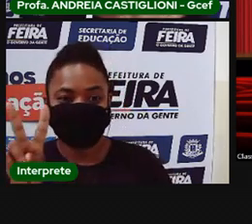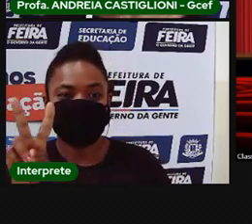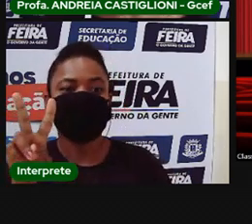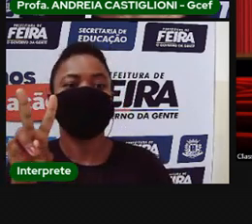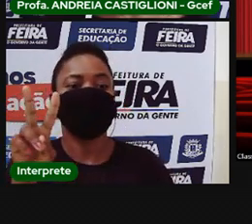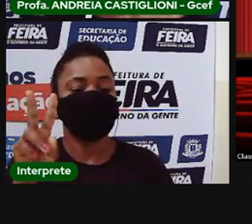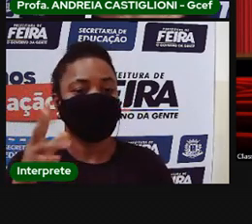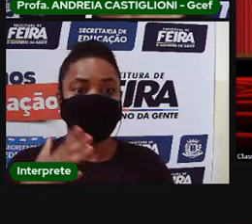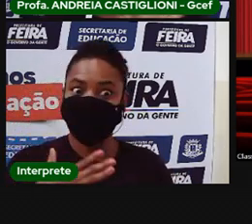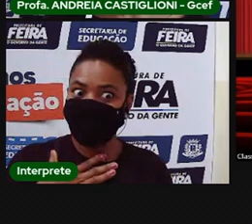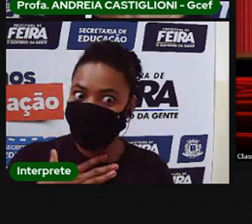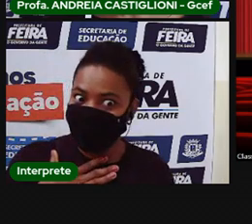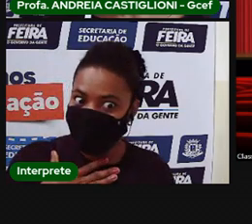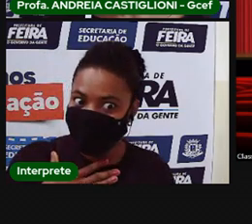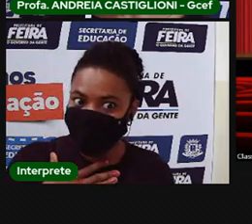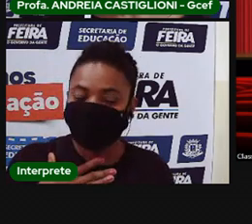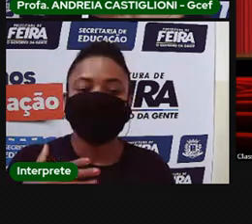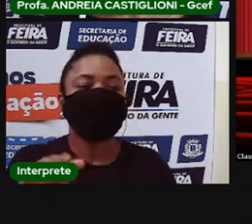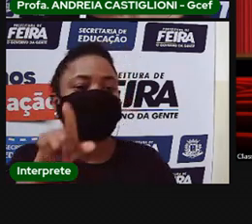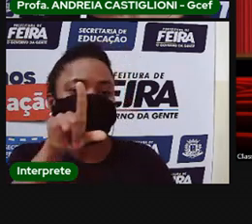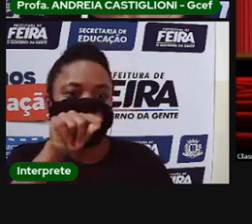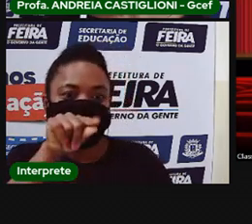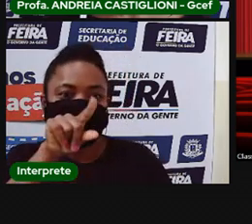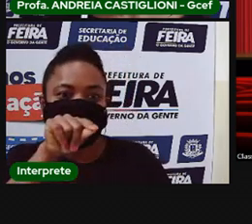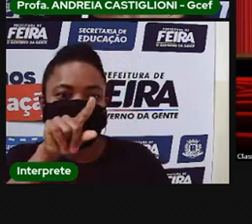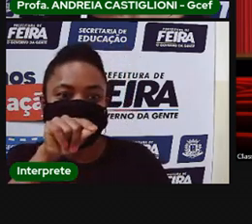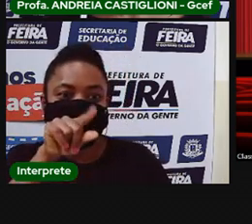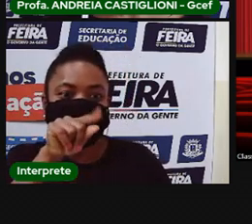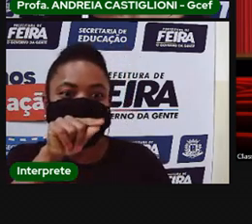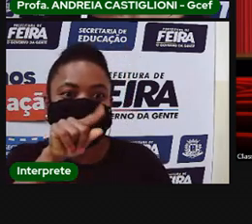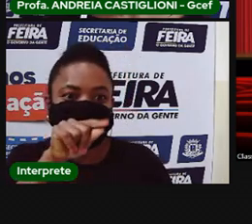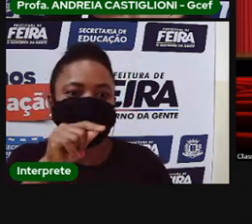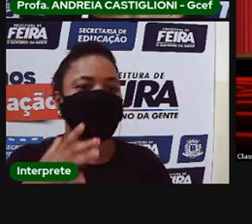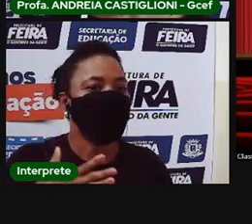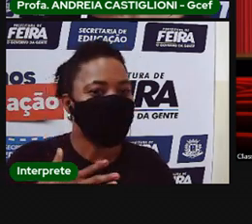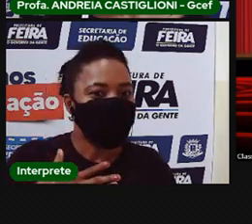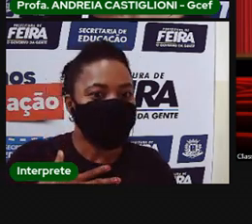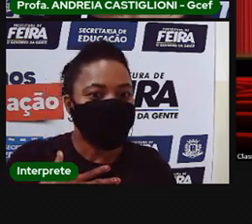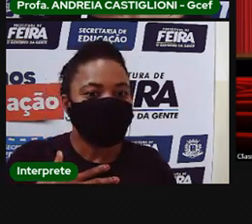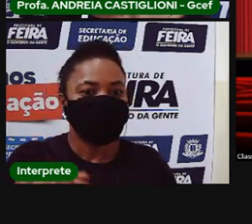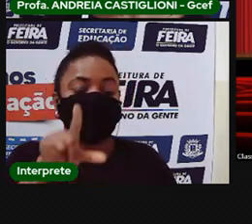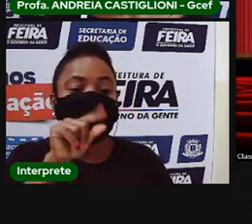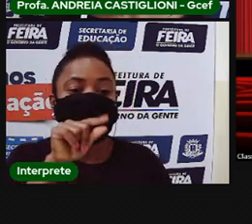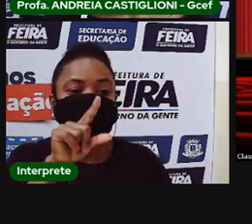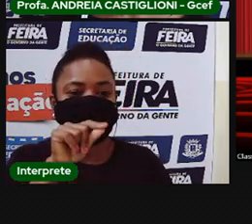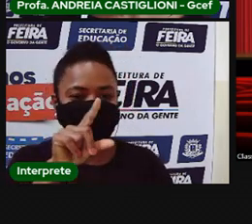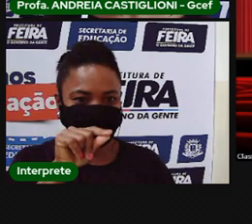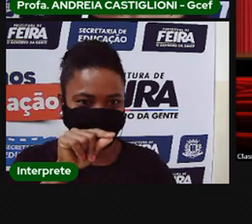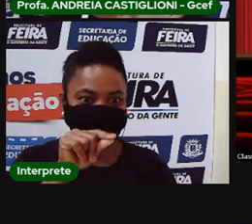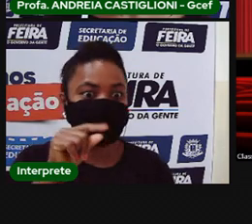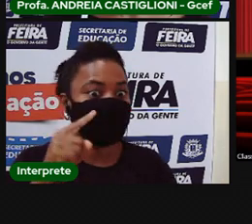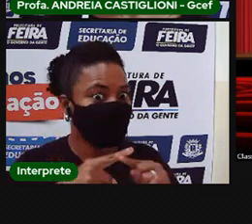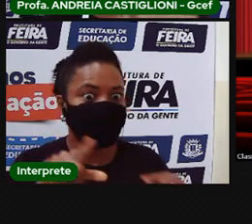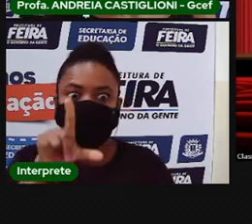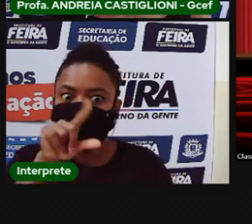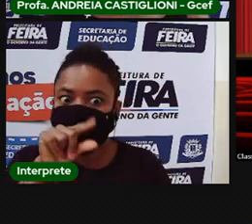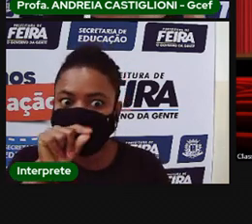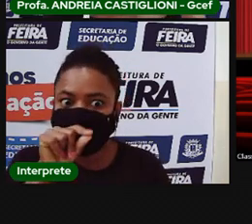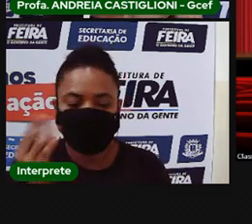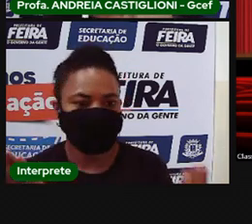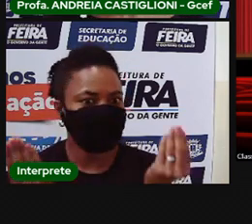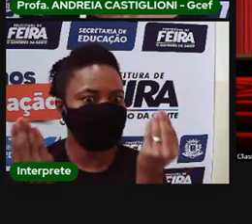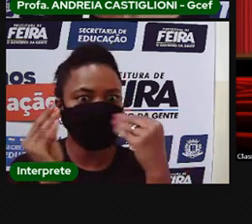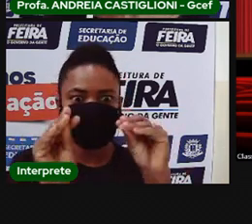o Twitter também. Por quê? Porque o Twitter, ele, na verdade, as coisas acontecem mais rápido. As pessoas